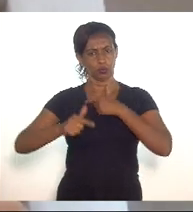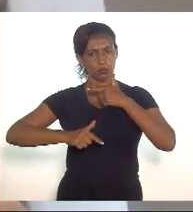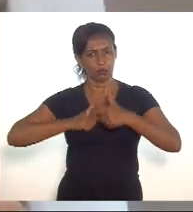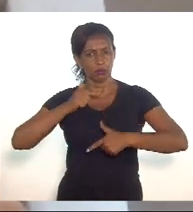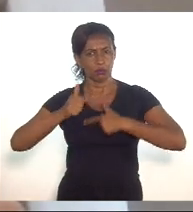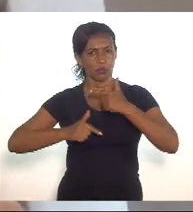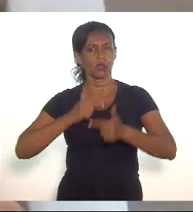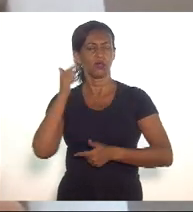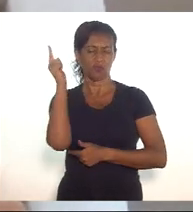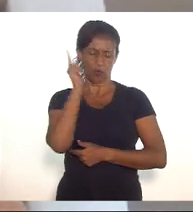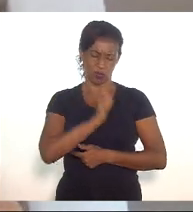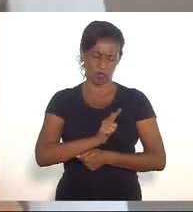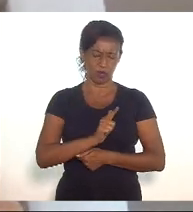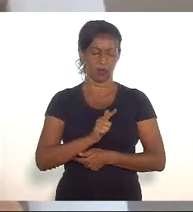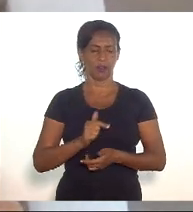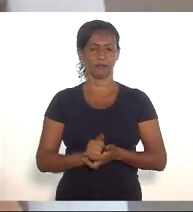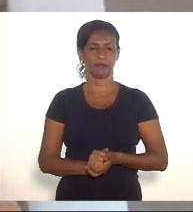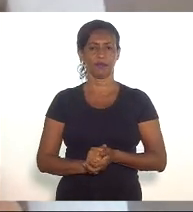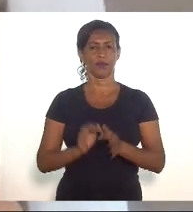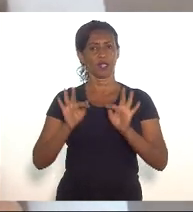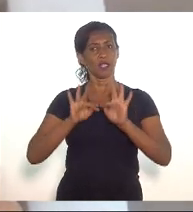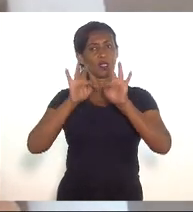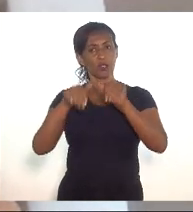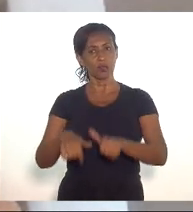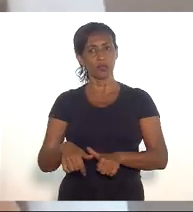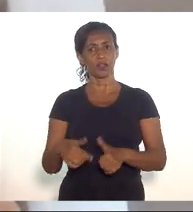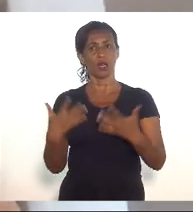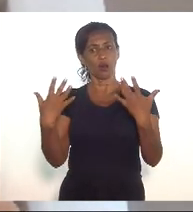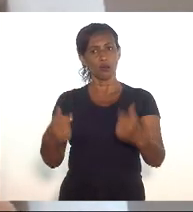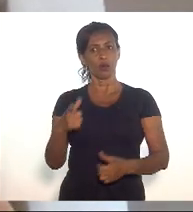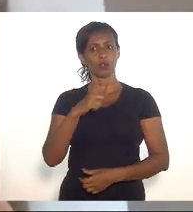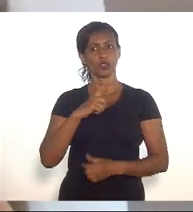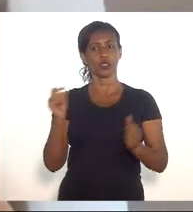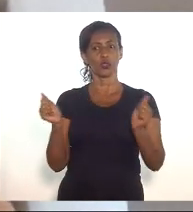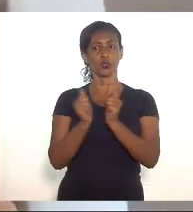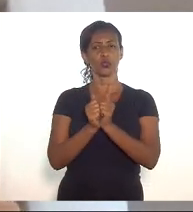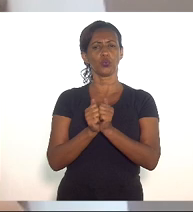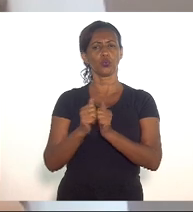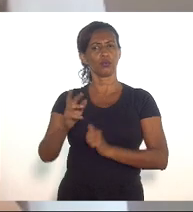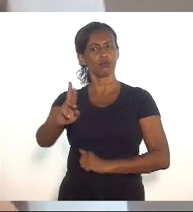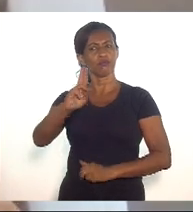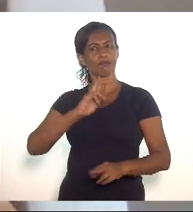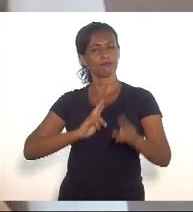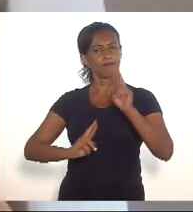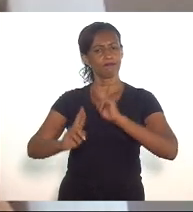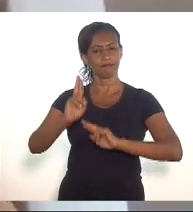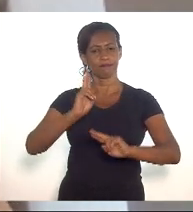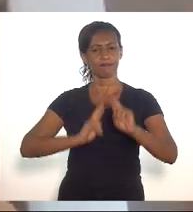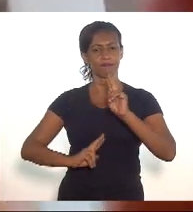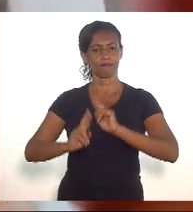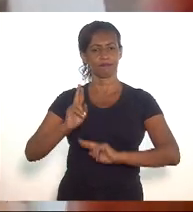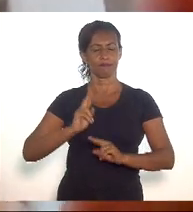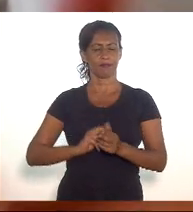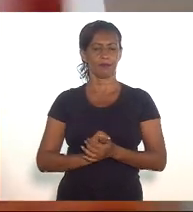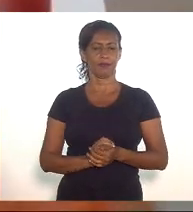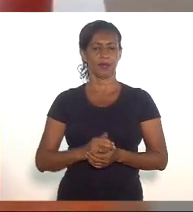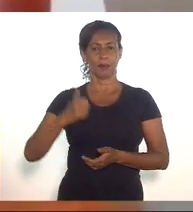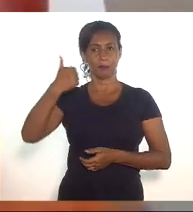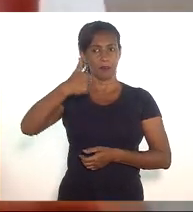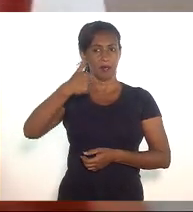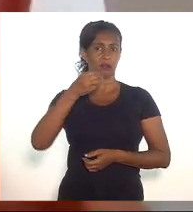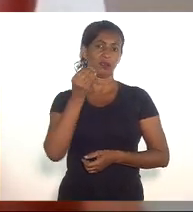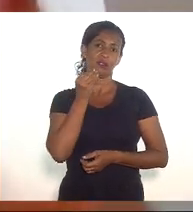conseguir fazer isso. E ao final teremos vários resultados secundários. O primeiro,